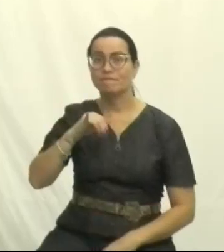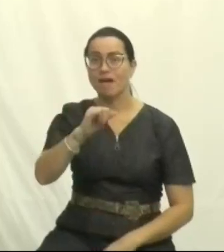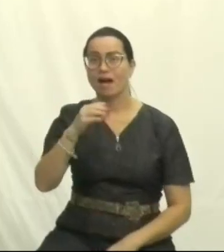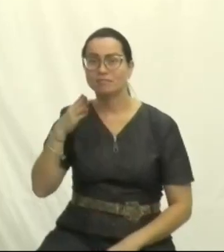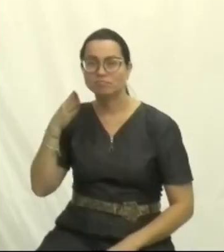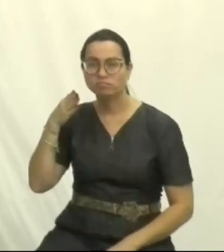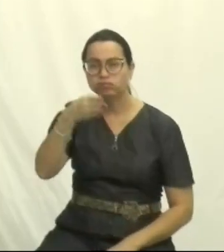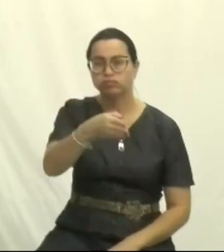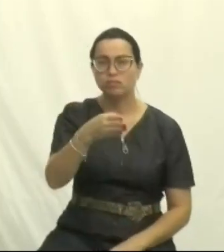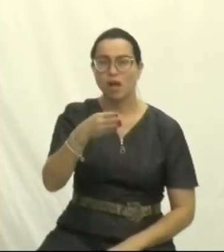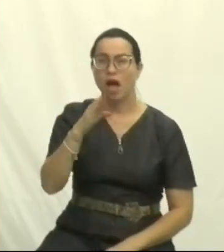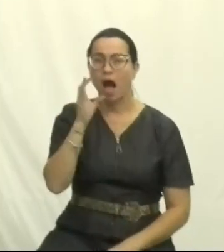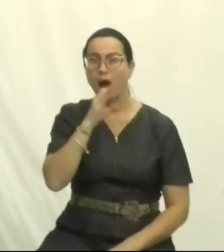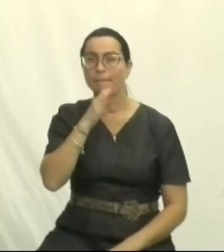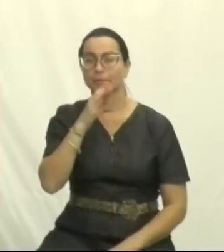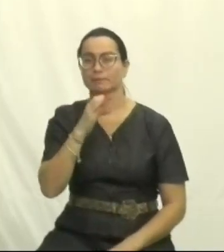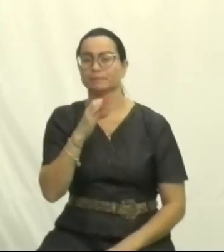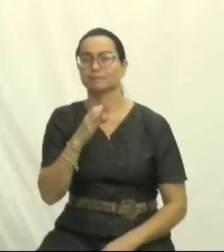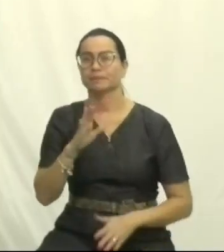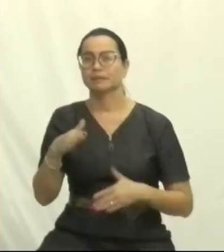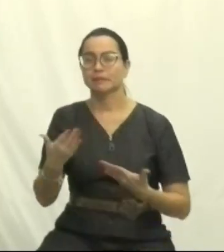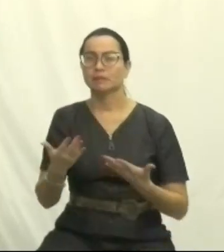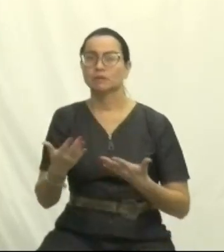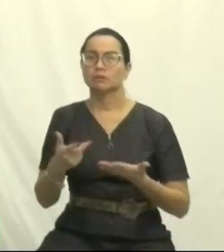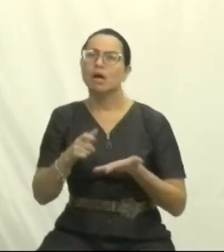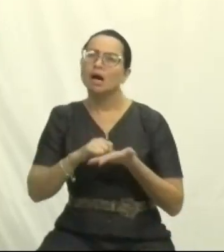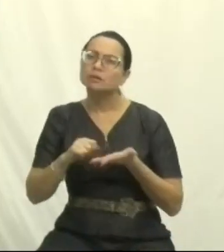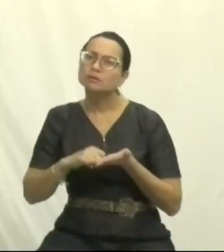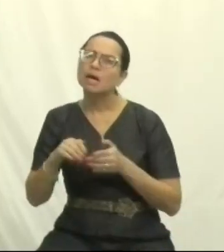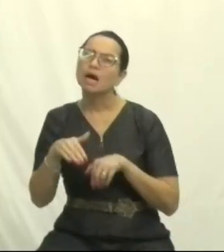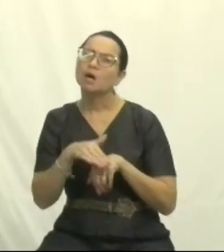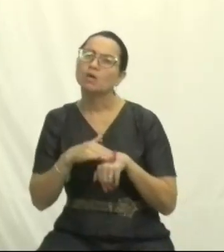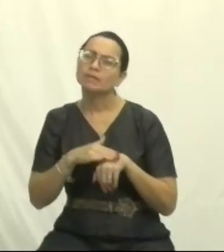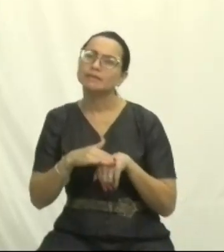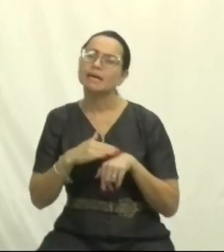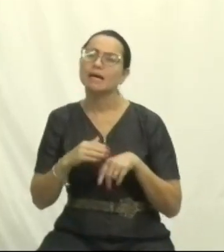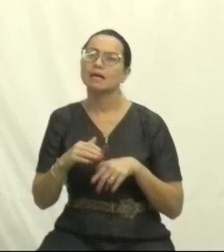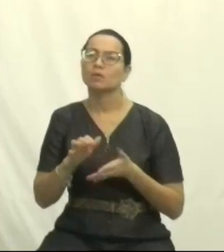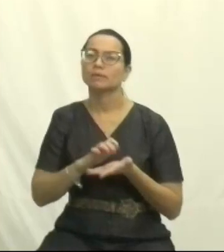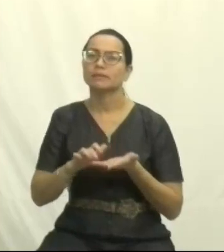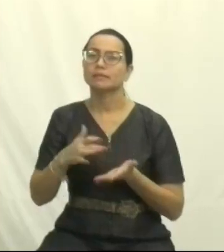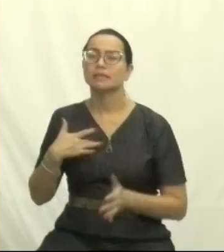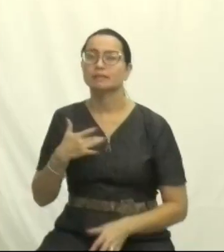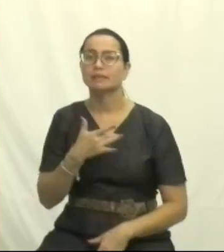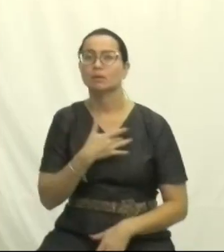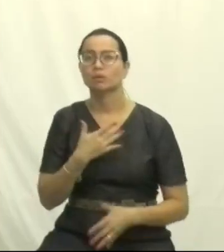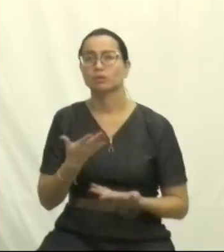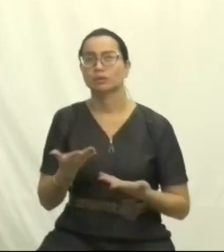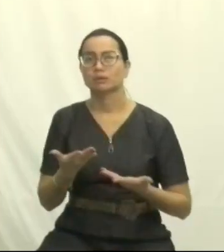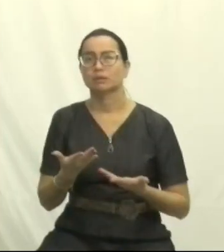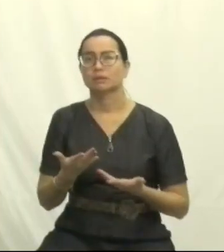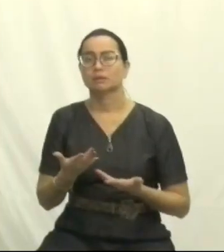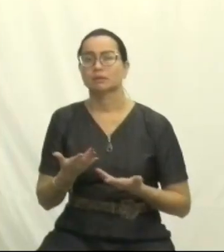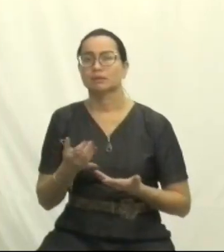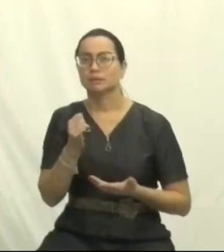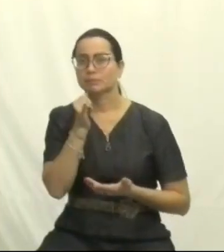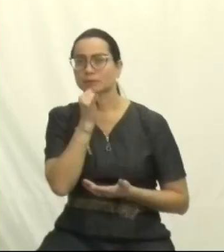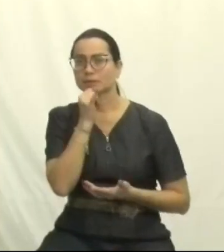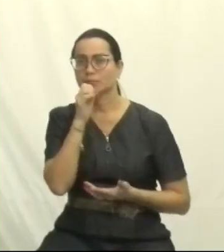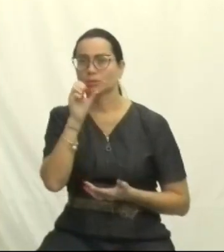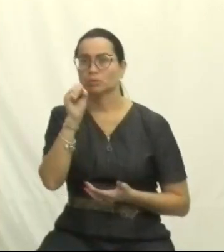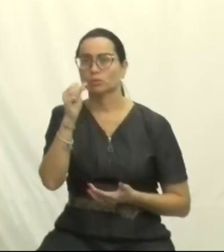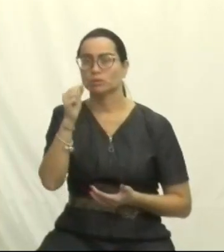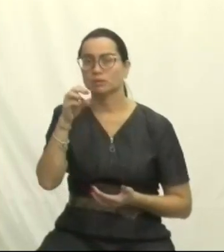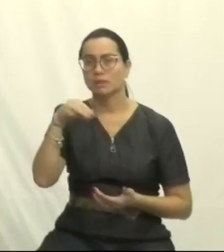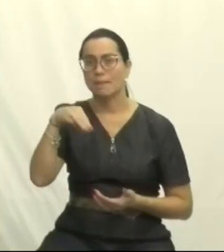adotar aqui, tentamos conversar, articular com a Secretaria de Saúde para que fosse colocado aqui no SAMU e acabou